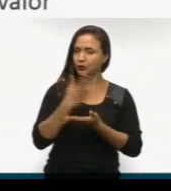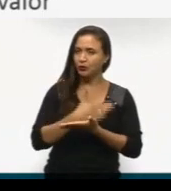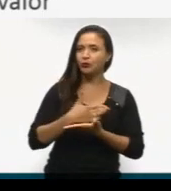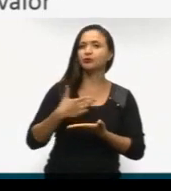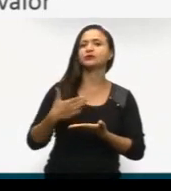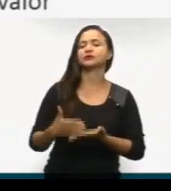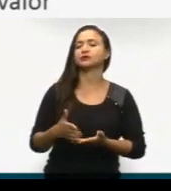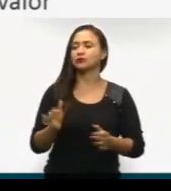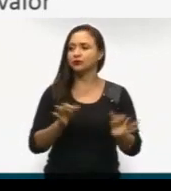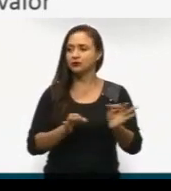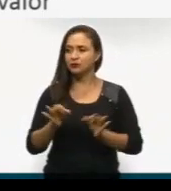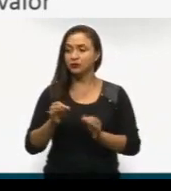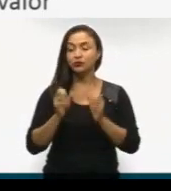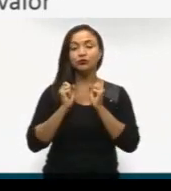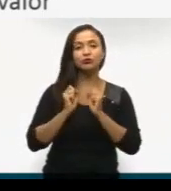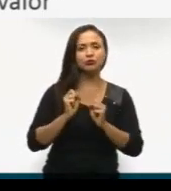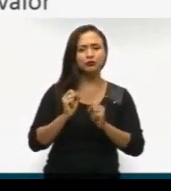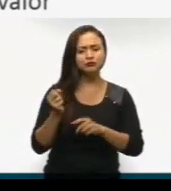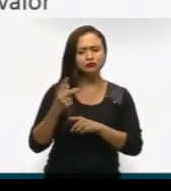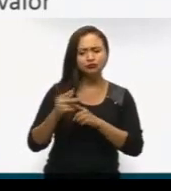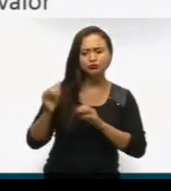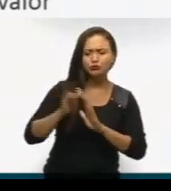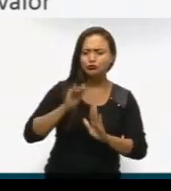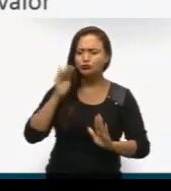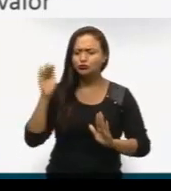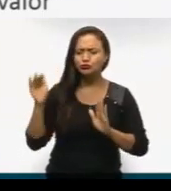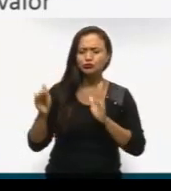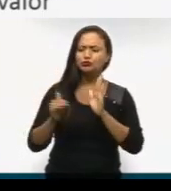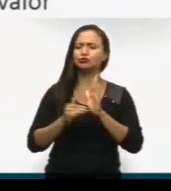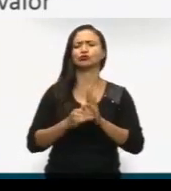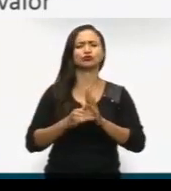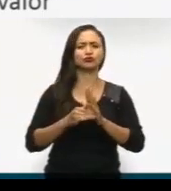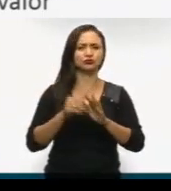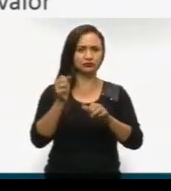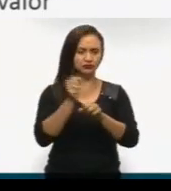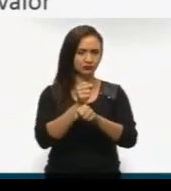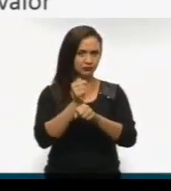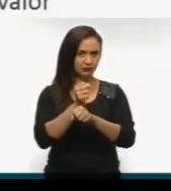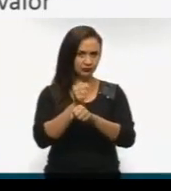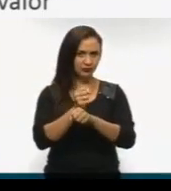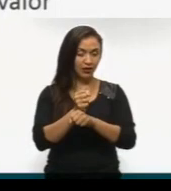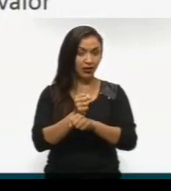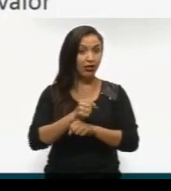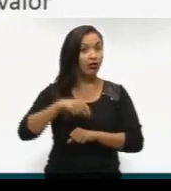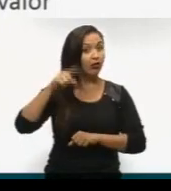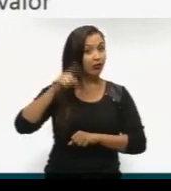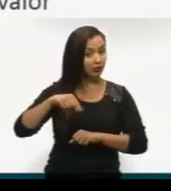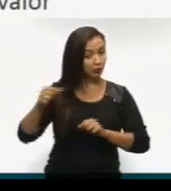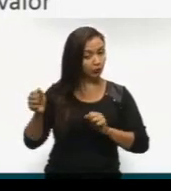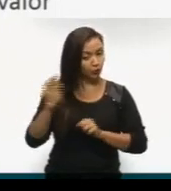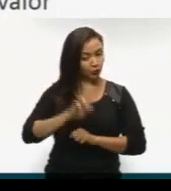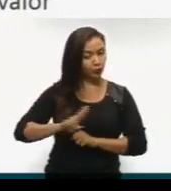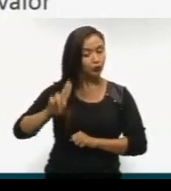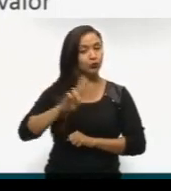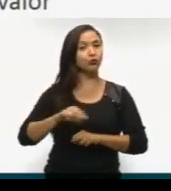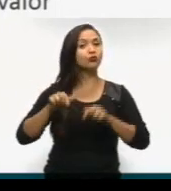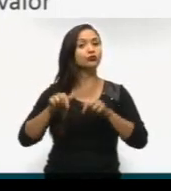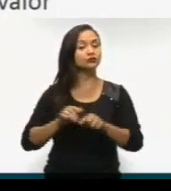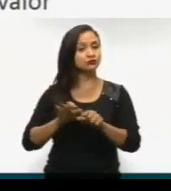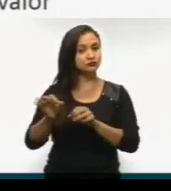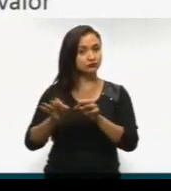de uma obra, ele pode definir todo o destino de um empreendimento. Então, é por meio dele que a gente